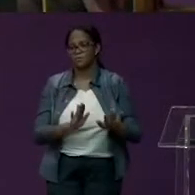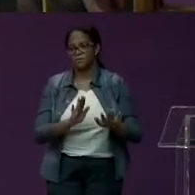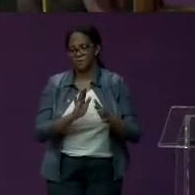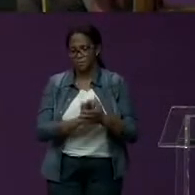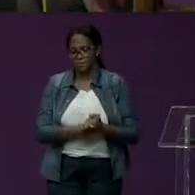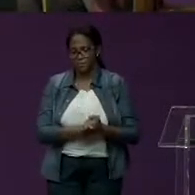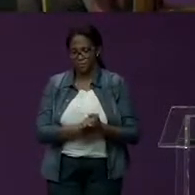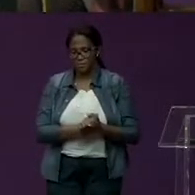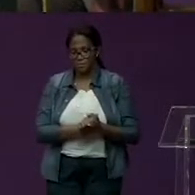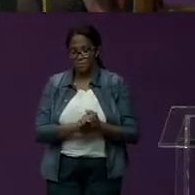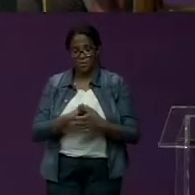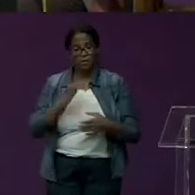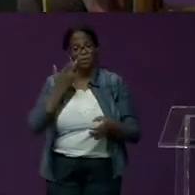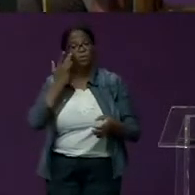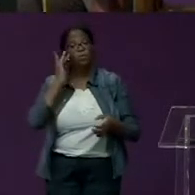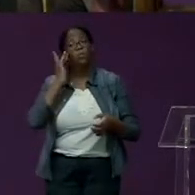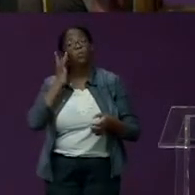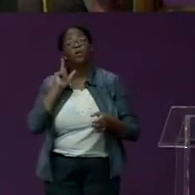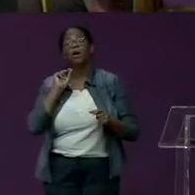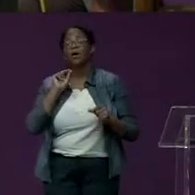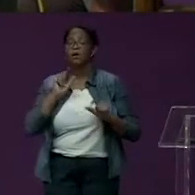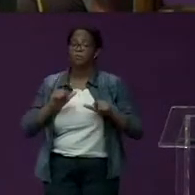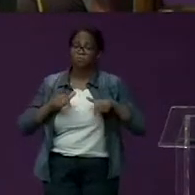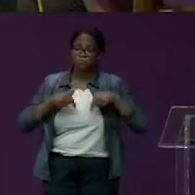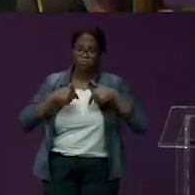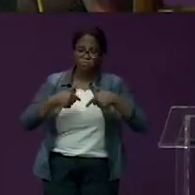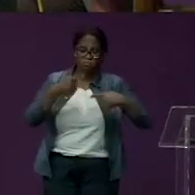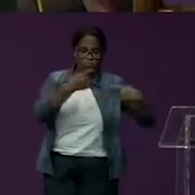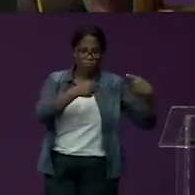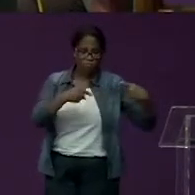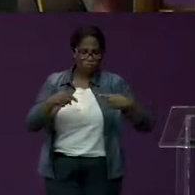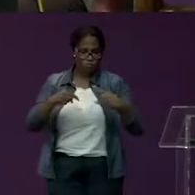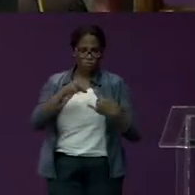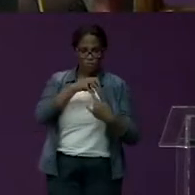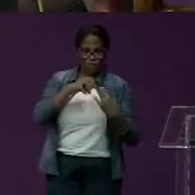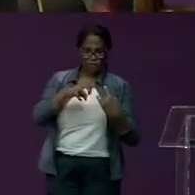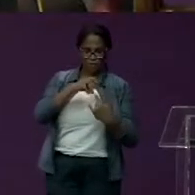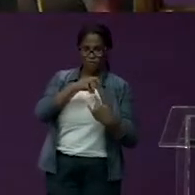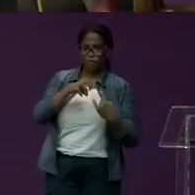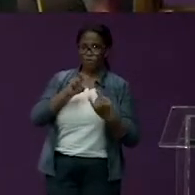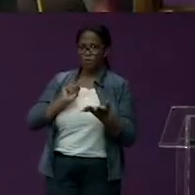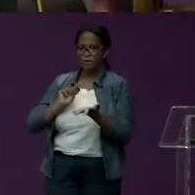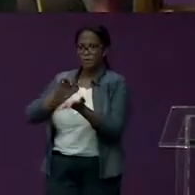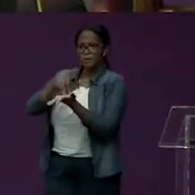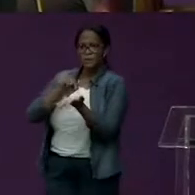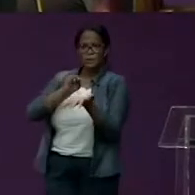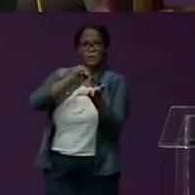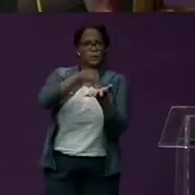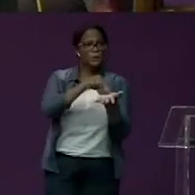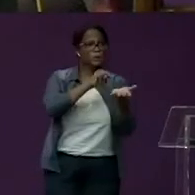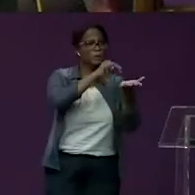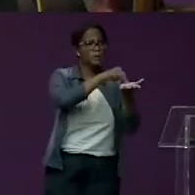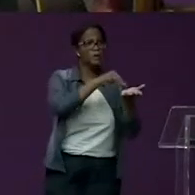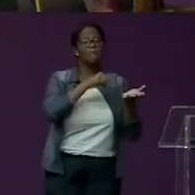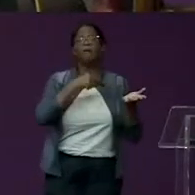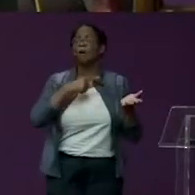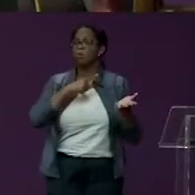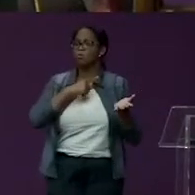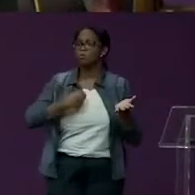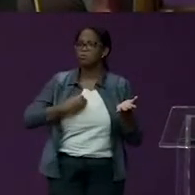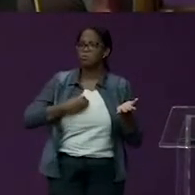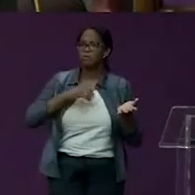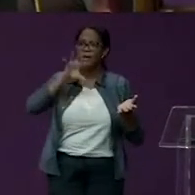que até questões, a própria discussão da Fiocruz está presente em vários estados hoje, se